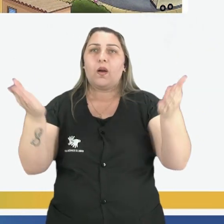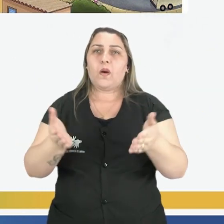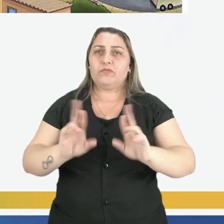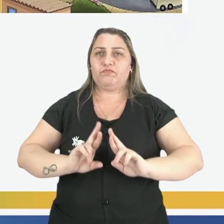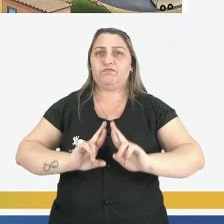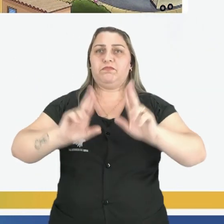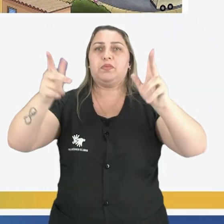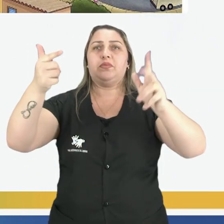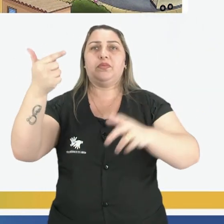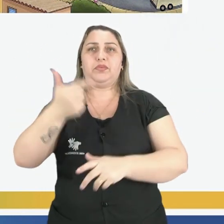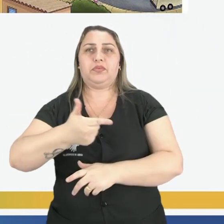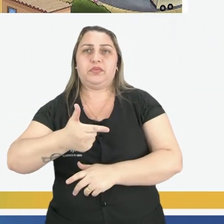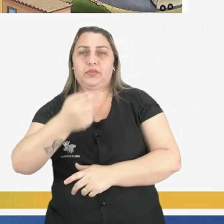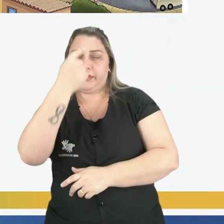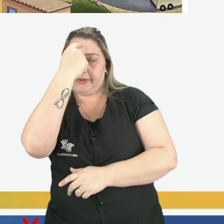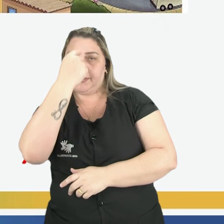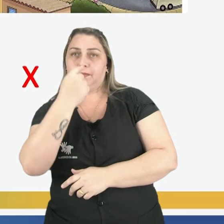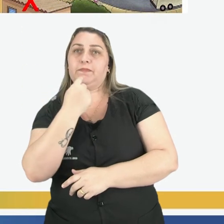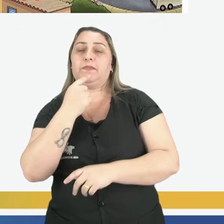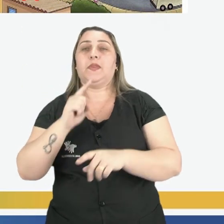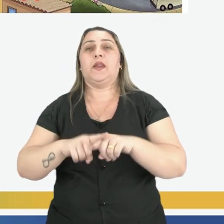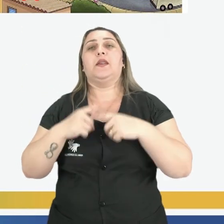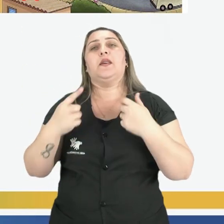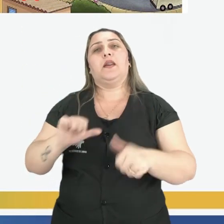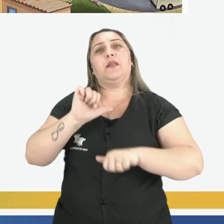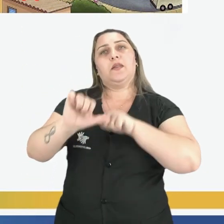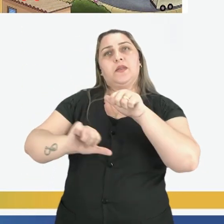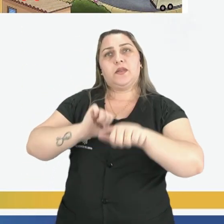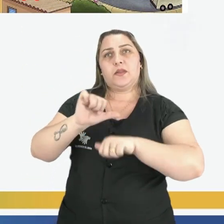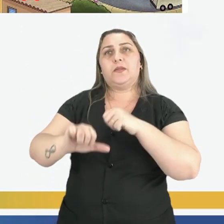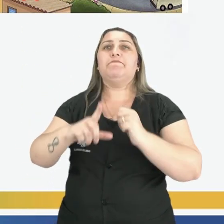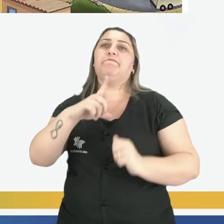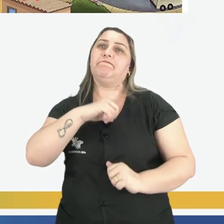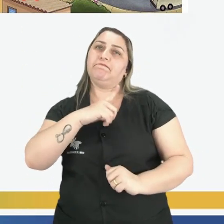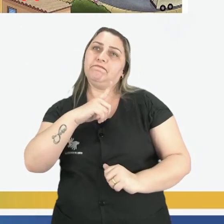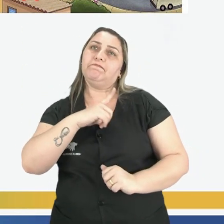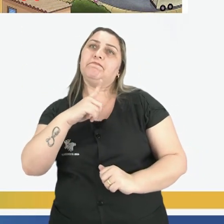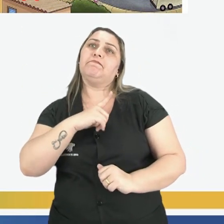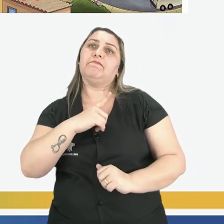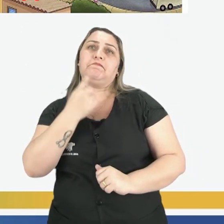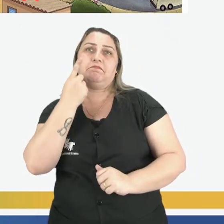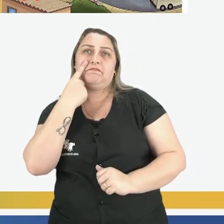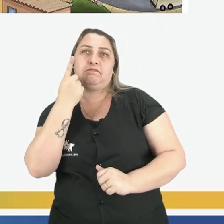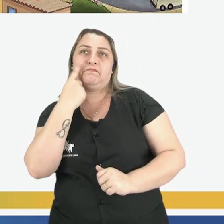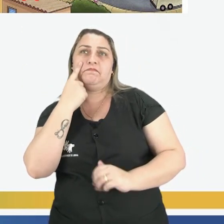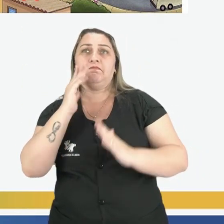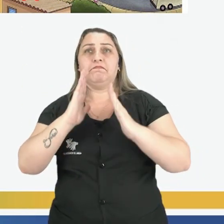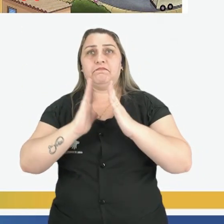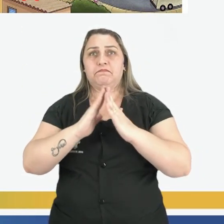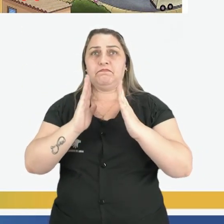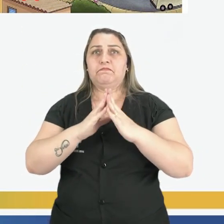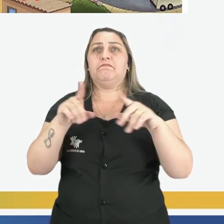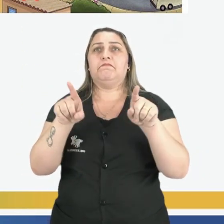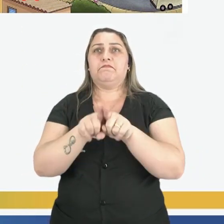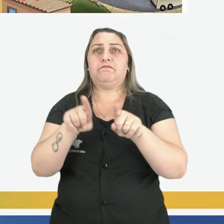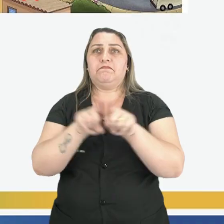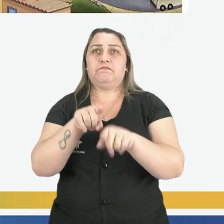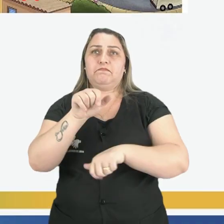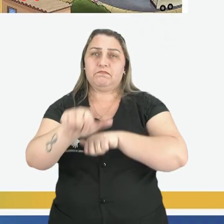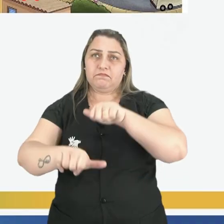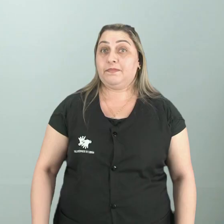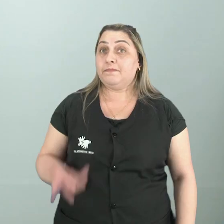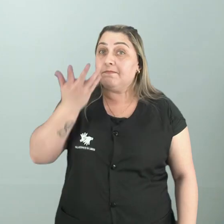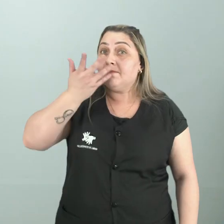imagem. Mais modificações ocorreram. Veja que a casa também se modificou. O homem modificou a